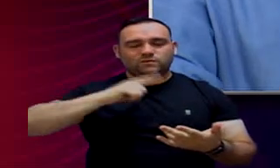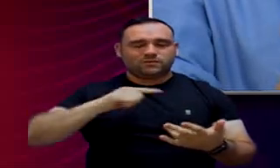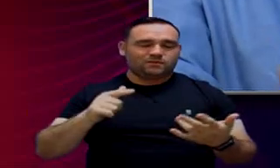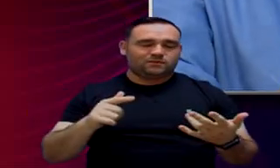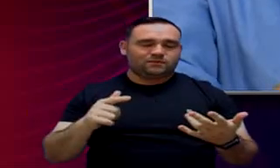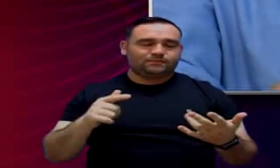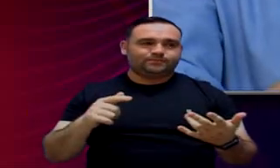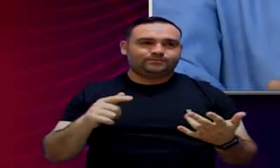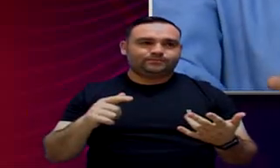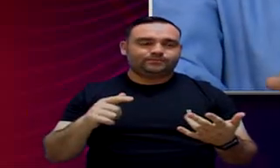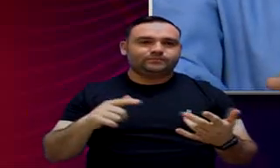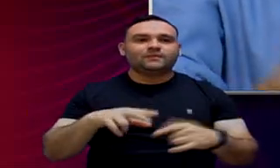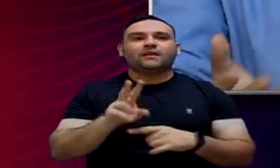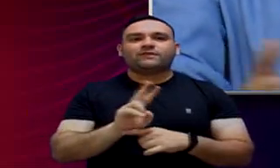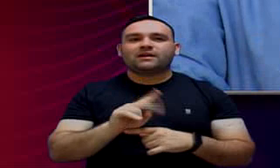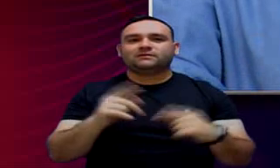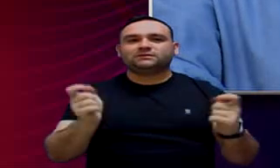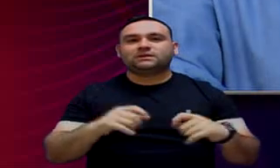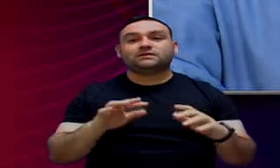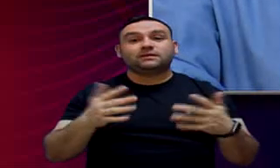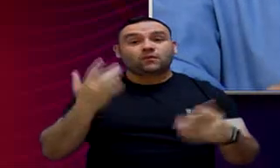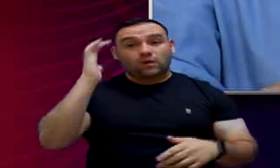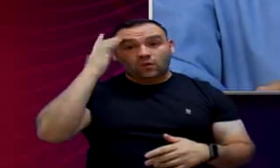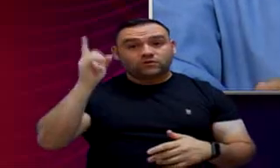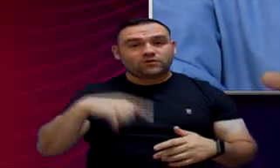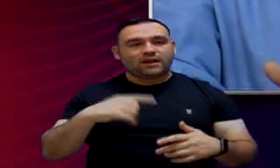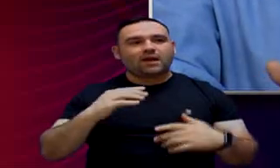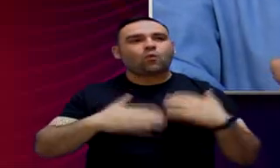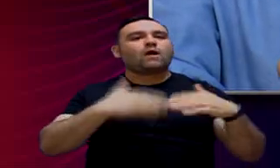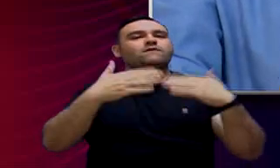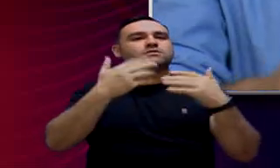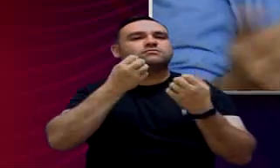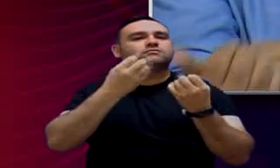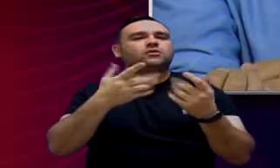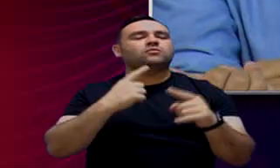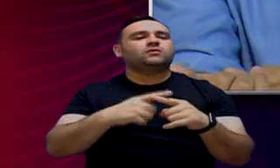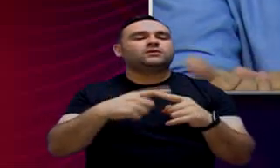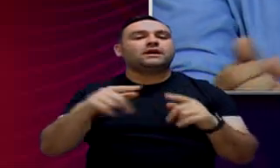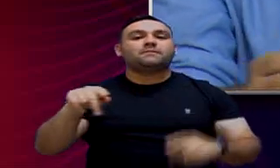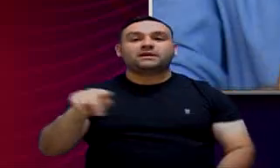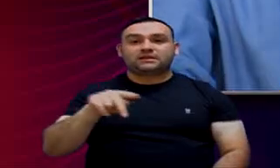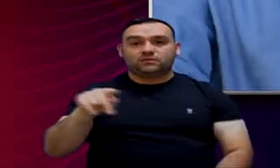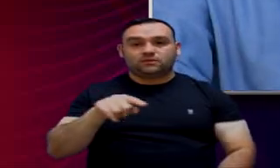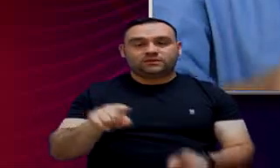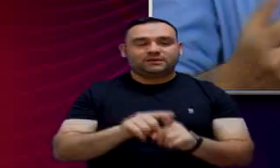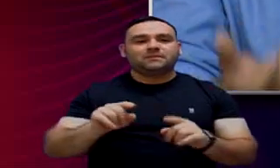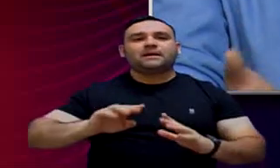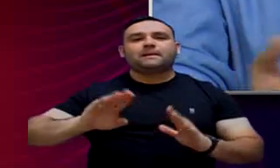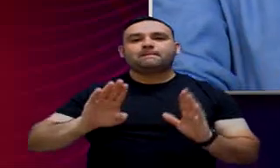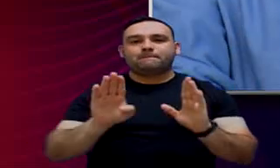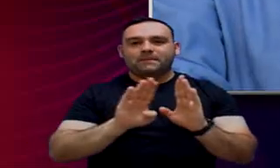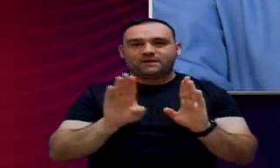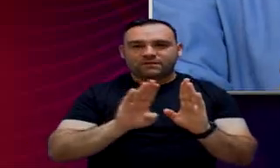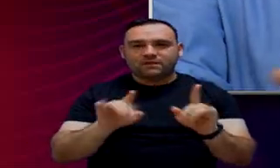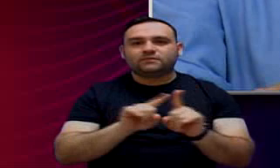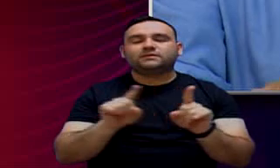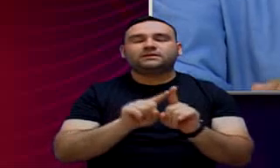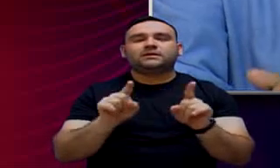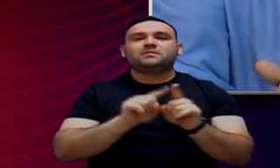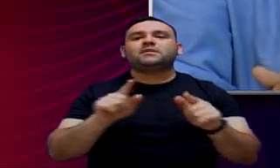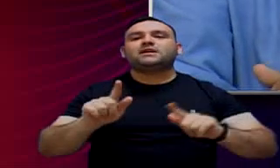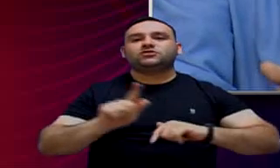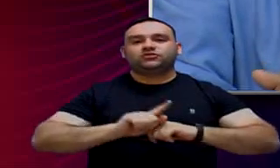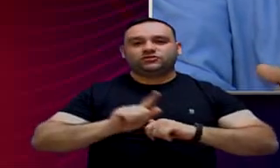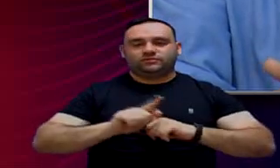é fiscalizar Então acho que isso é um grande avanço tanto para os prestadores quanto para os beneficiários e para a própria gestão da